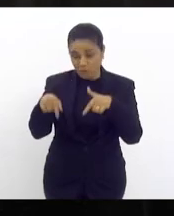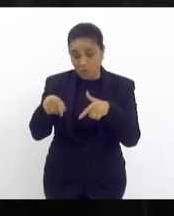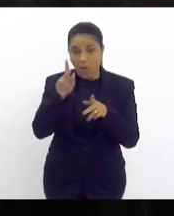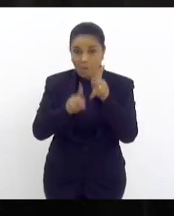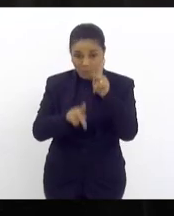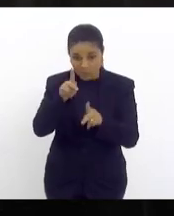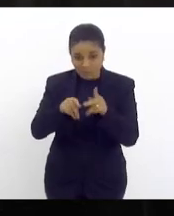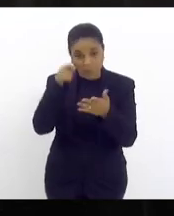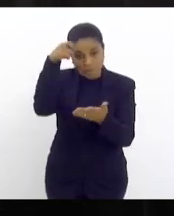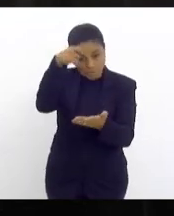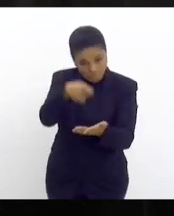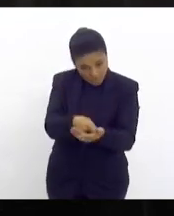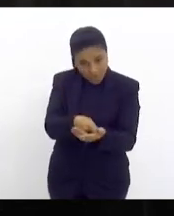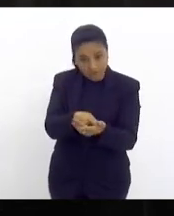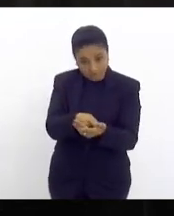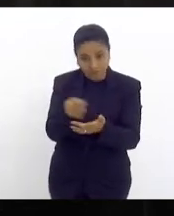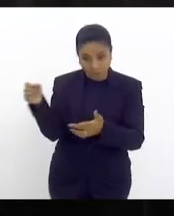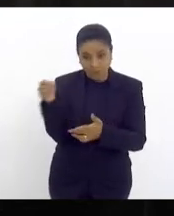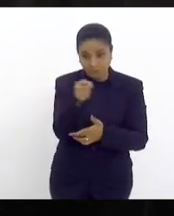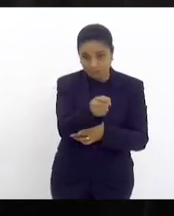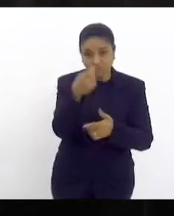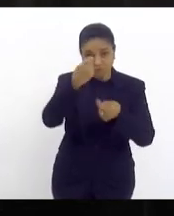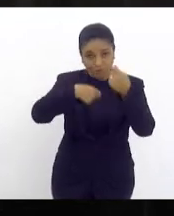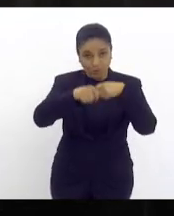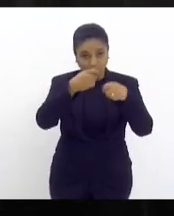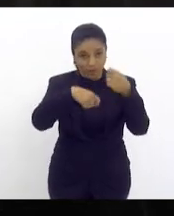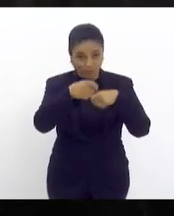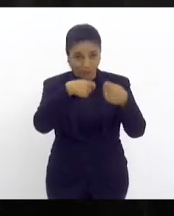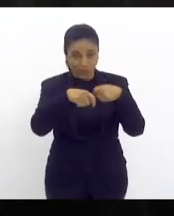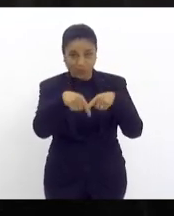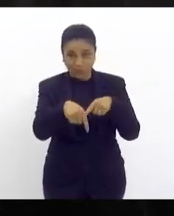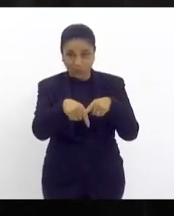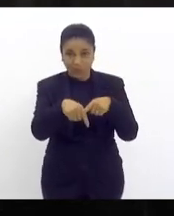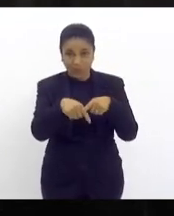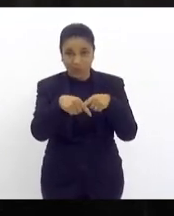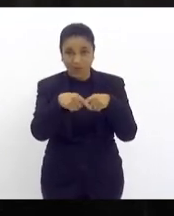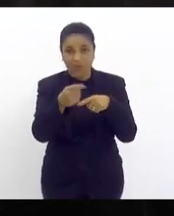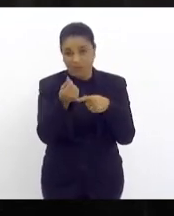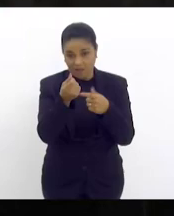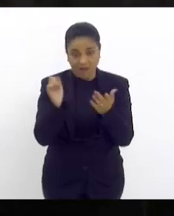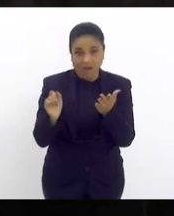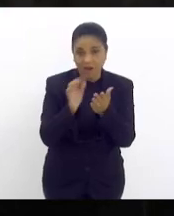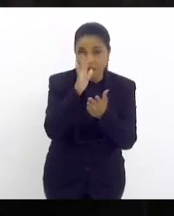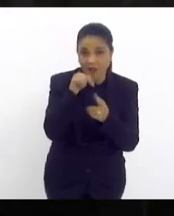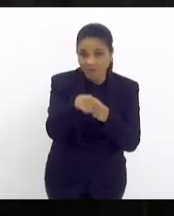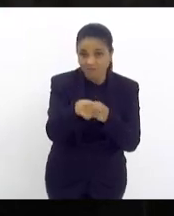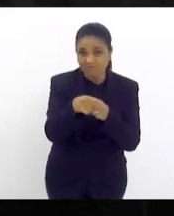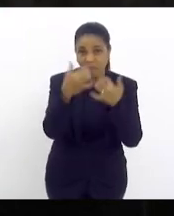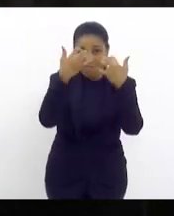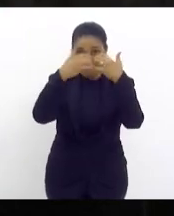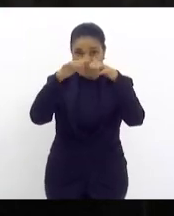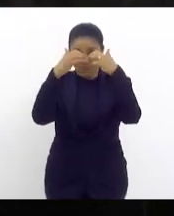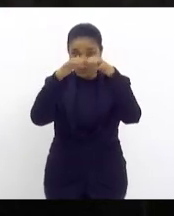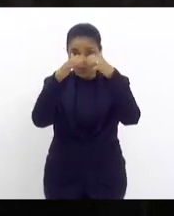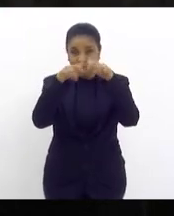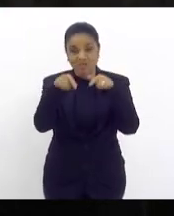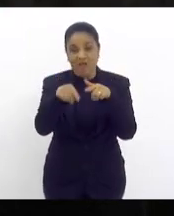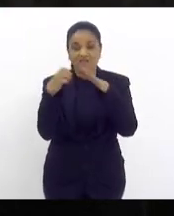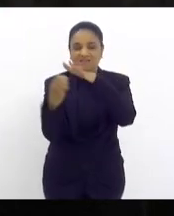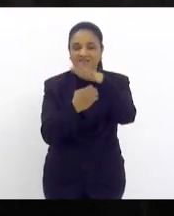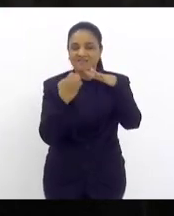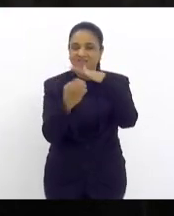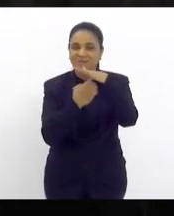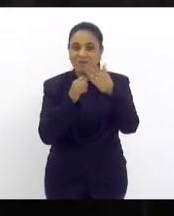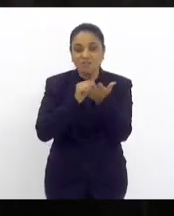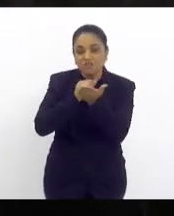pela presença do cobrador não mas das tarifas mas altas do Estado do Rio de Janeiro que a tarifa de Petrópolis e as empresas estão